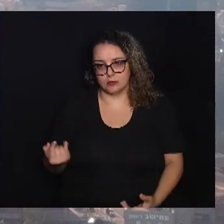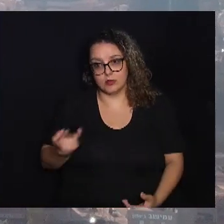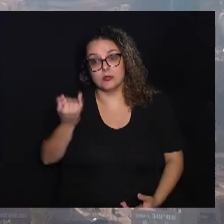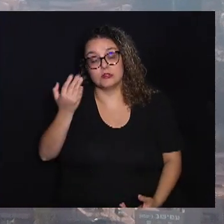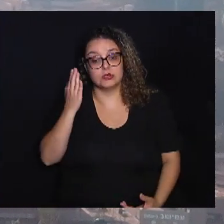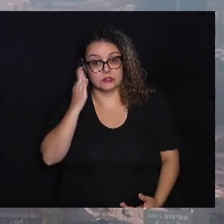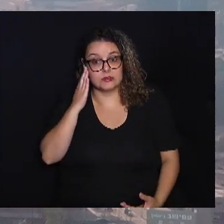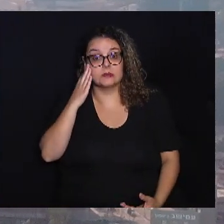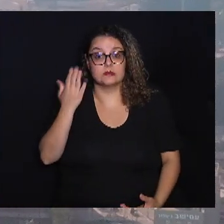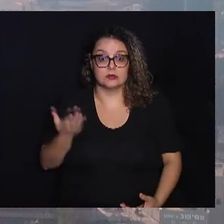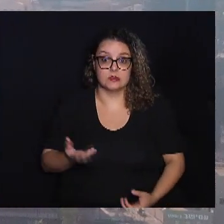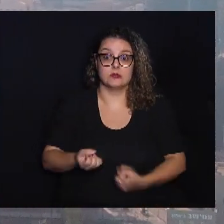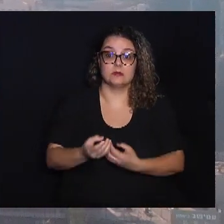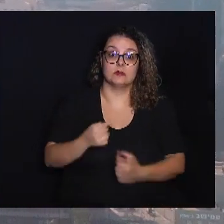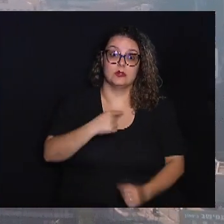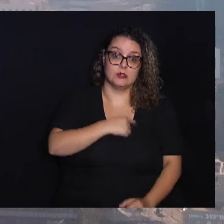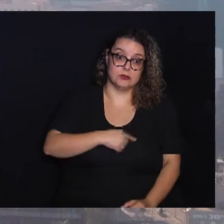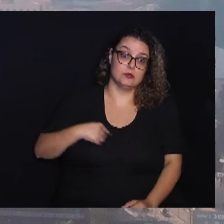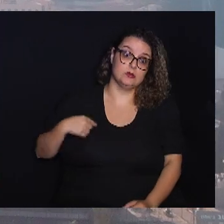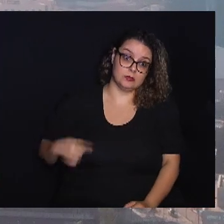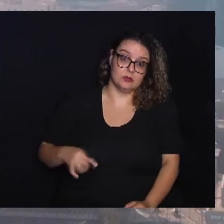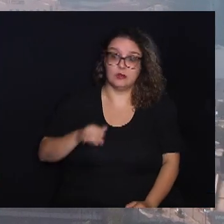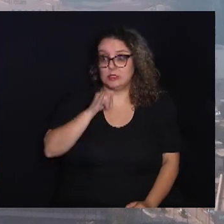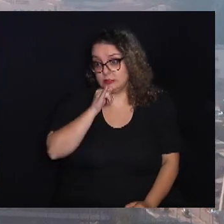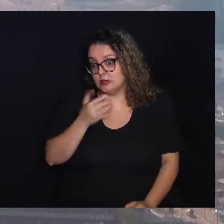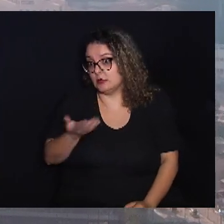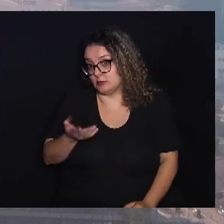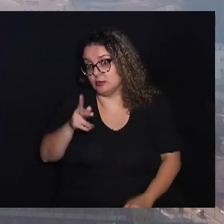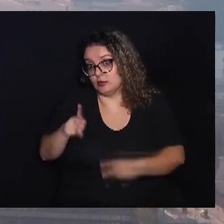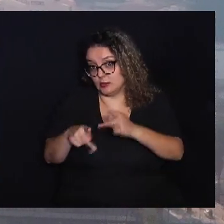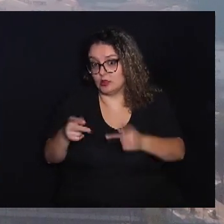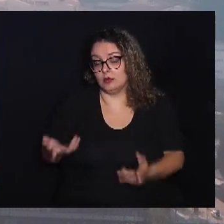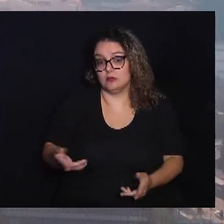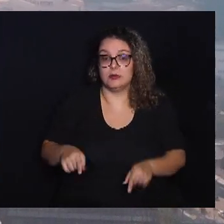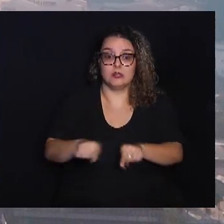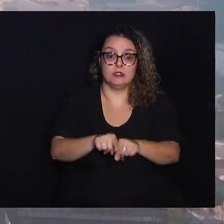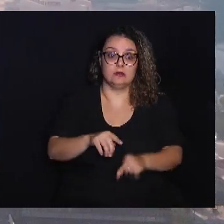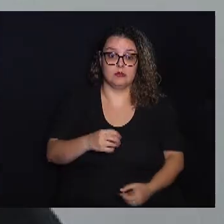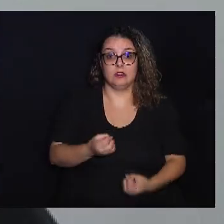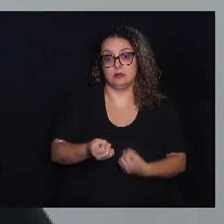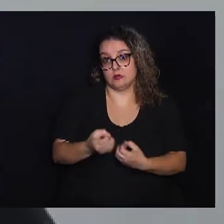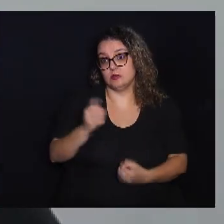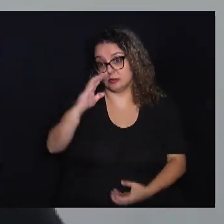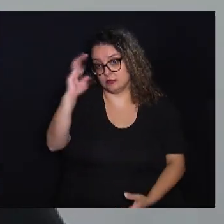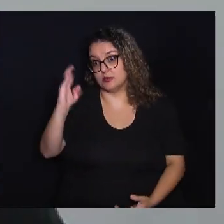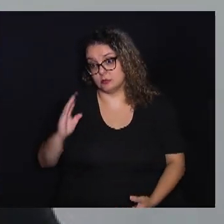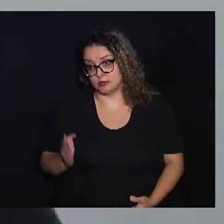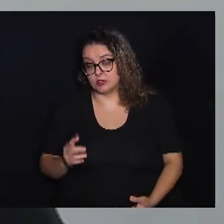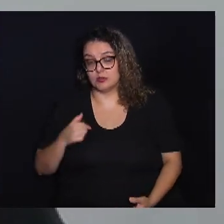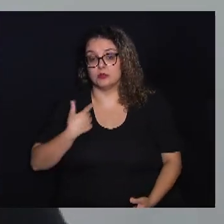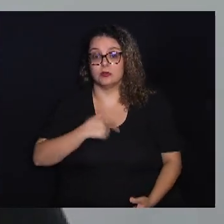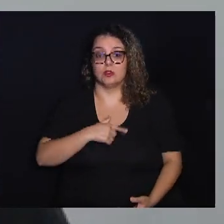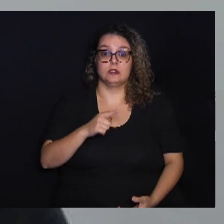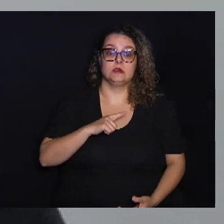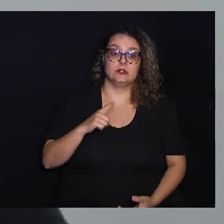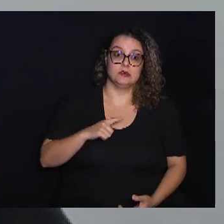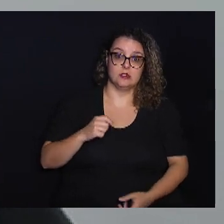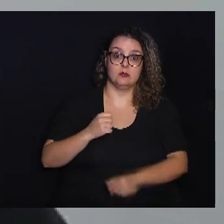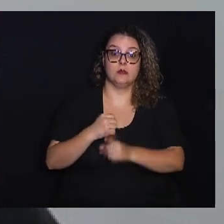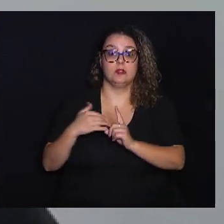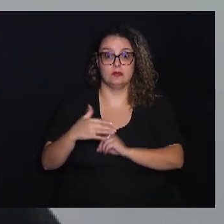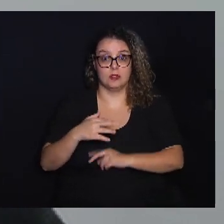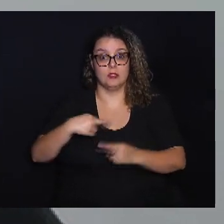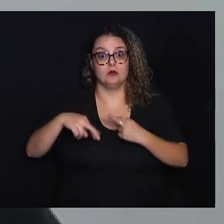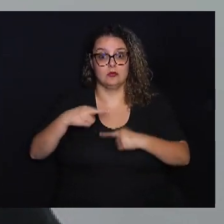até dados brasileiros. Então, nós temos uma associação com a poluição, nós temos associação com mutações genéticas, Então, cada